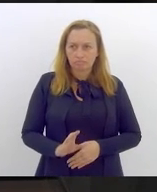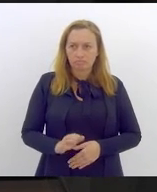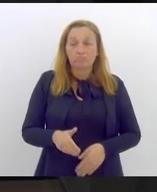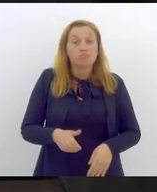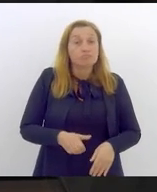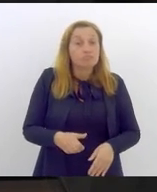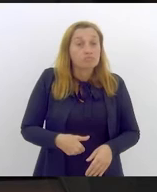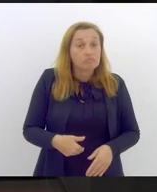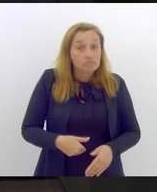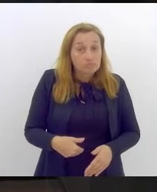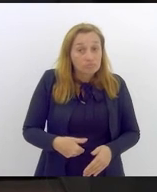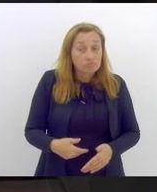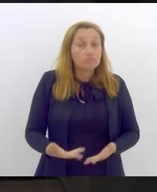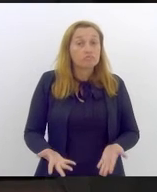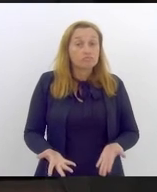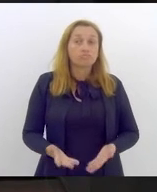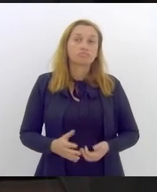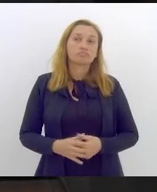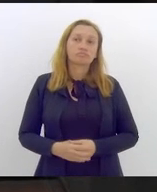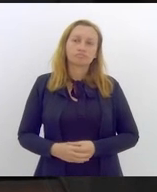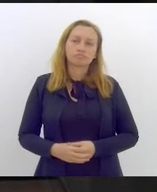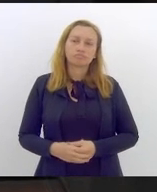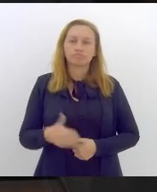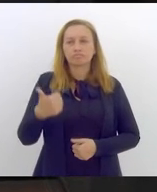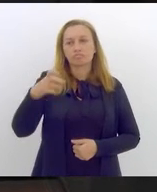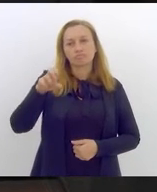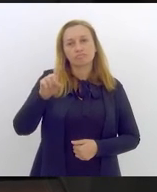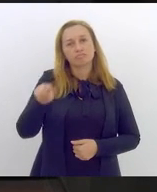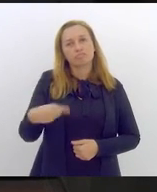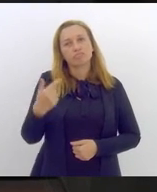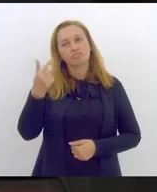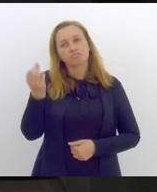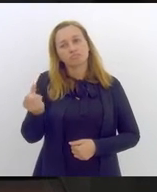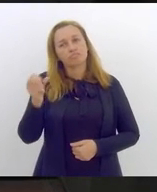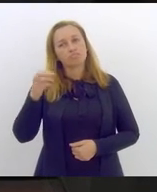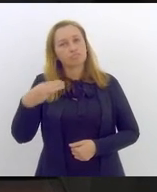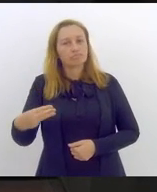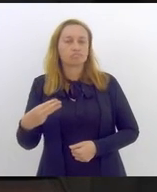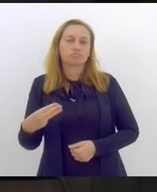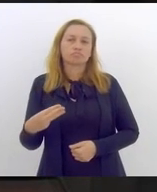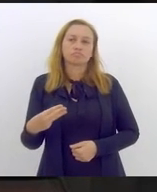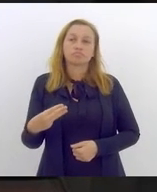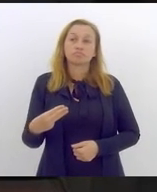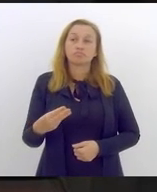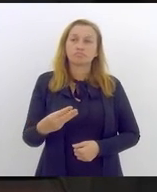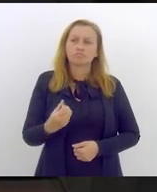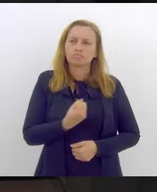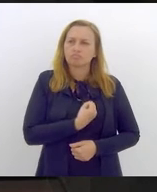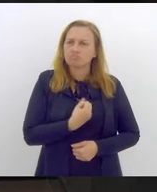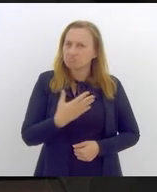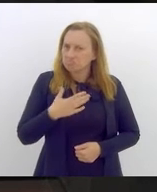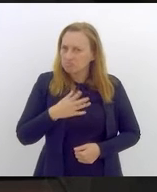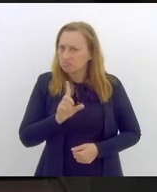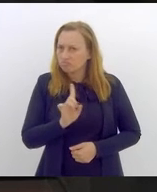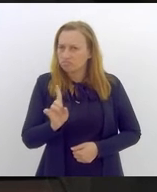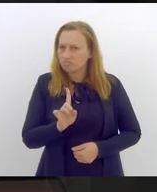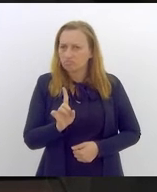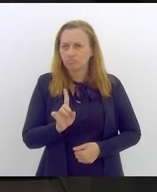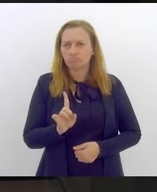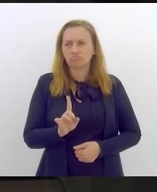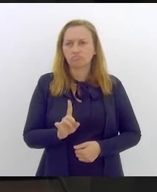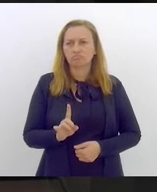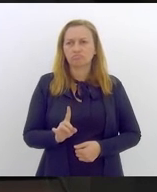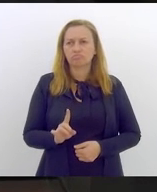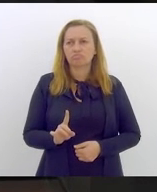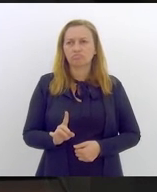inflação tá arrebentando a boca do balão 15,63 um número não é meu o número